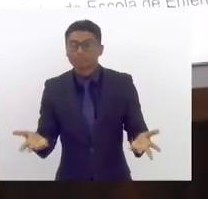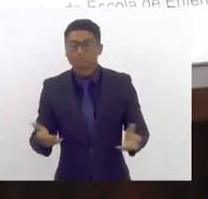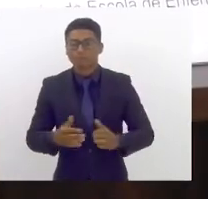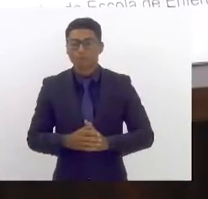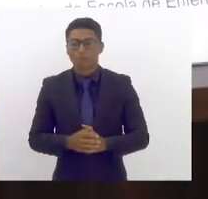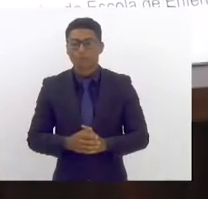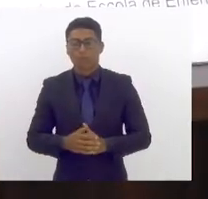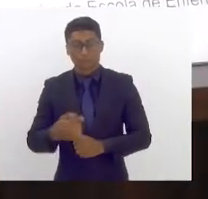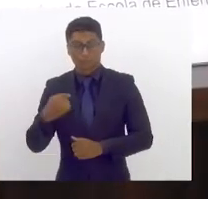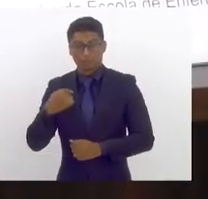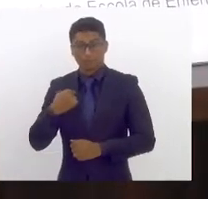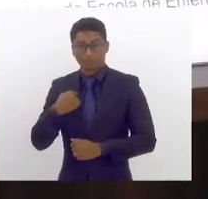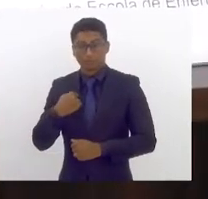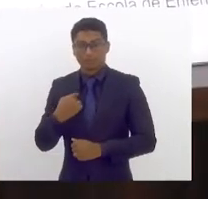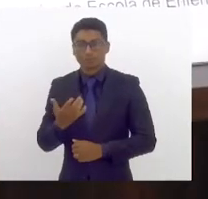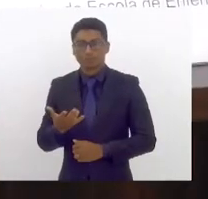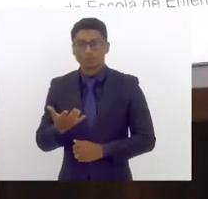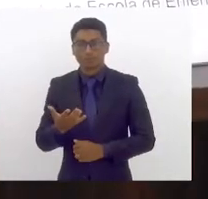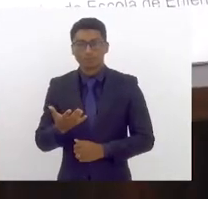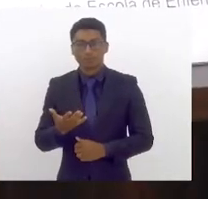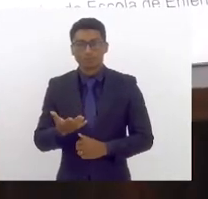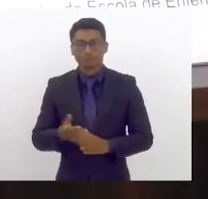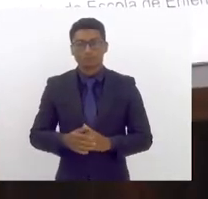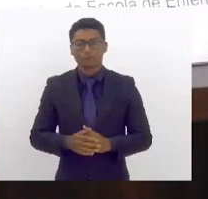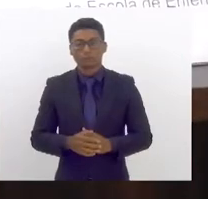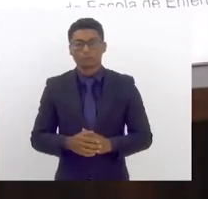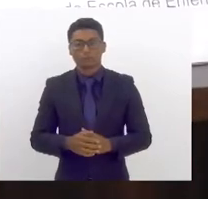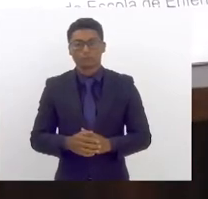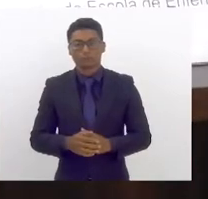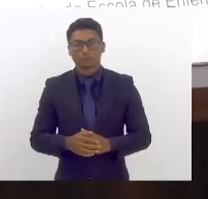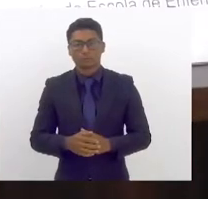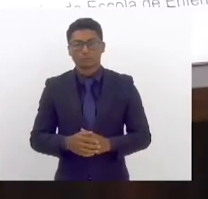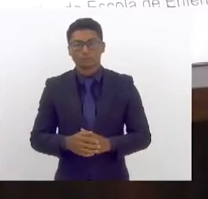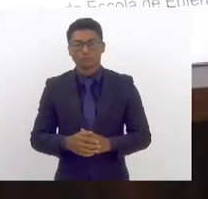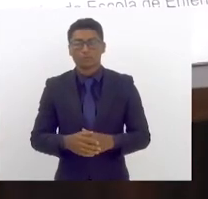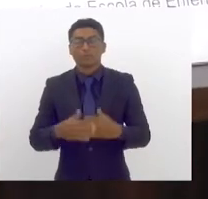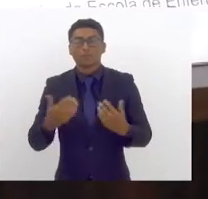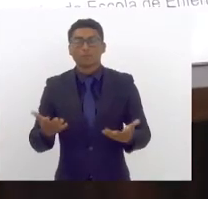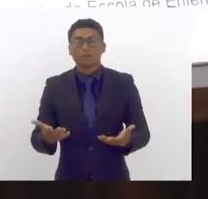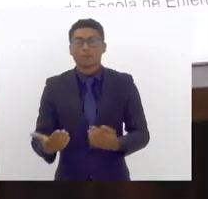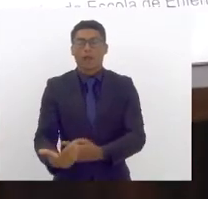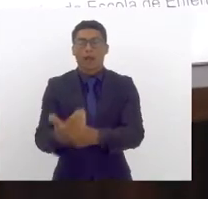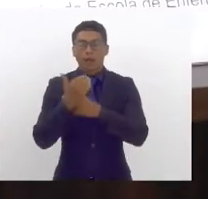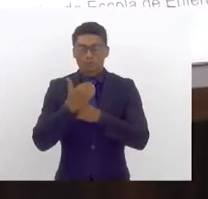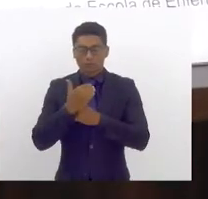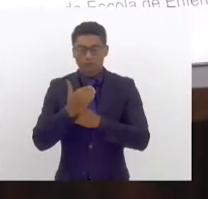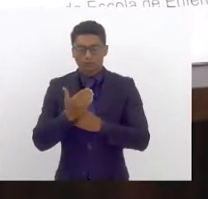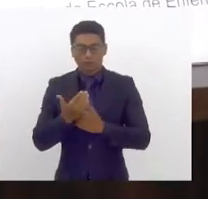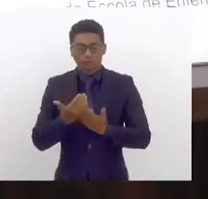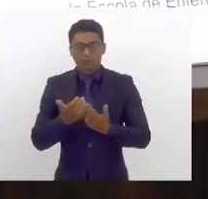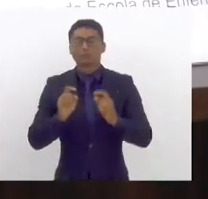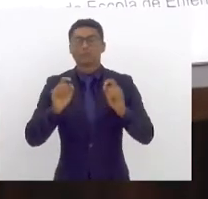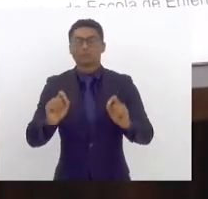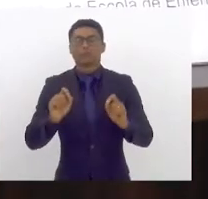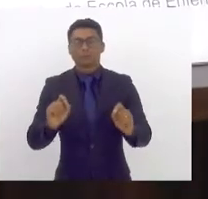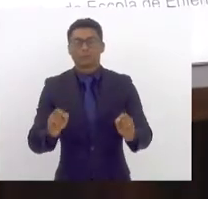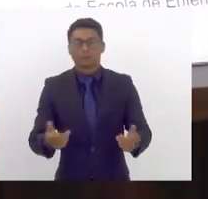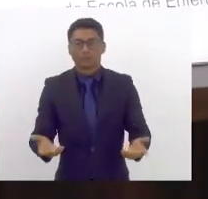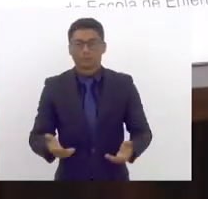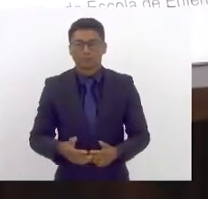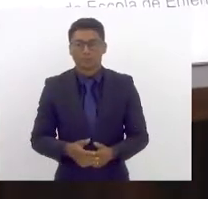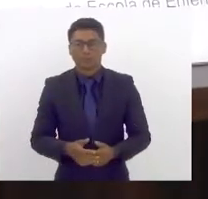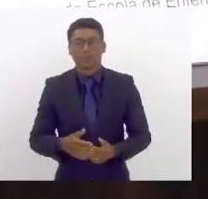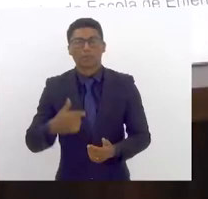pude o que me o que me salvou realmente né além de toda